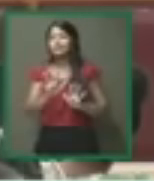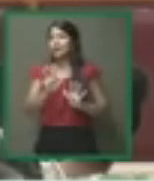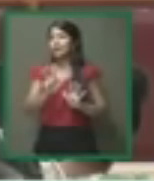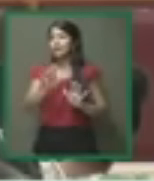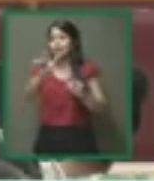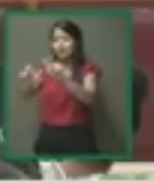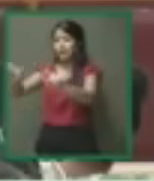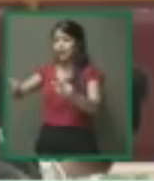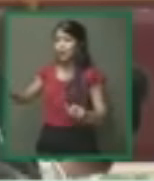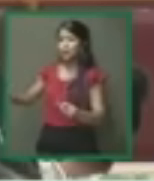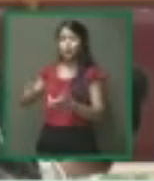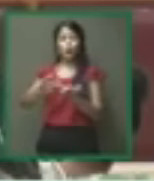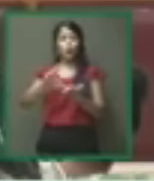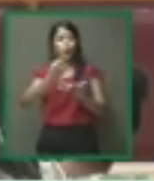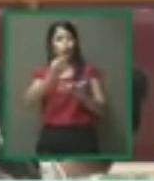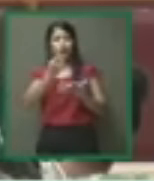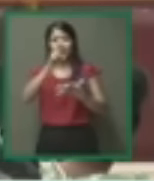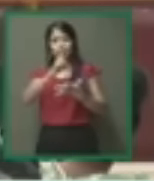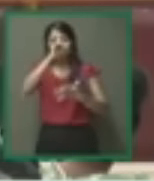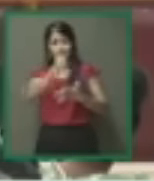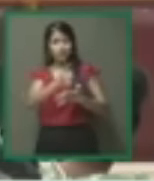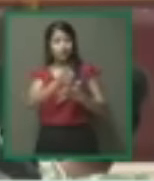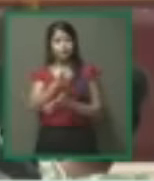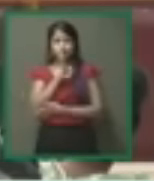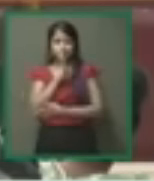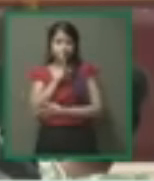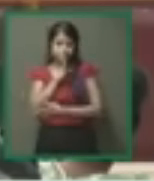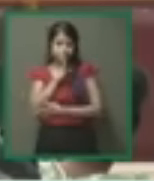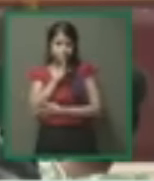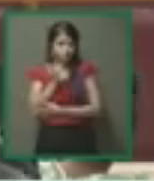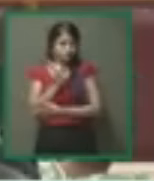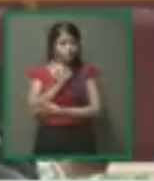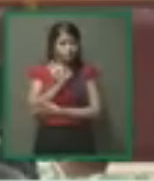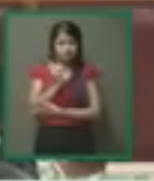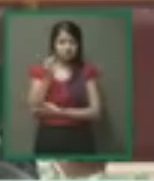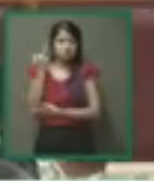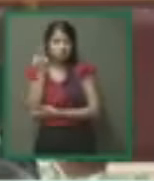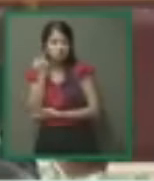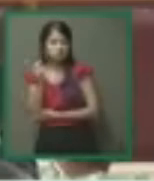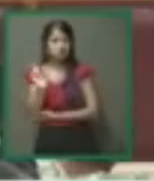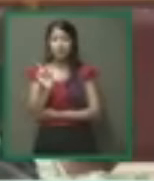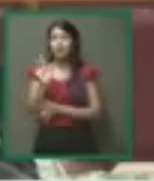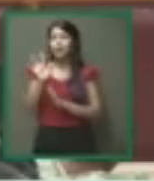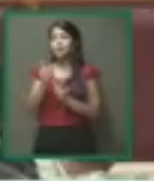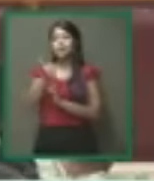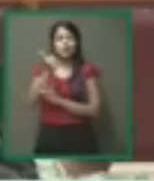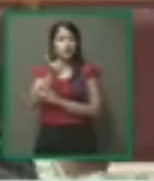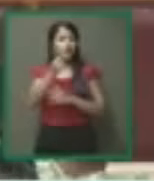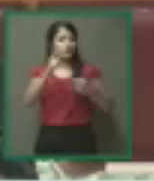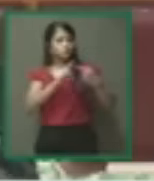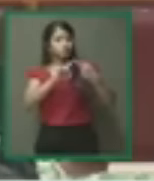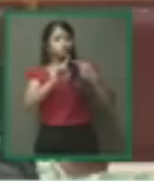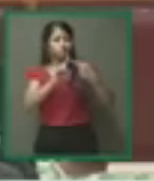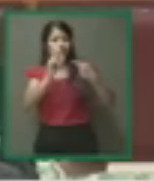os réus, os acusados fazerem uso do silêncio em plenário, não é comum, né? Mas principalmente na primeira